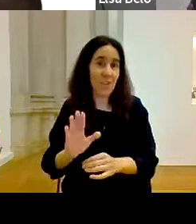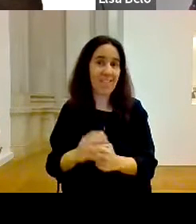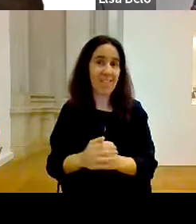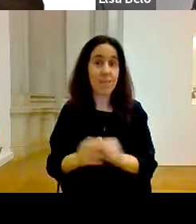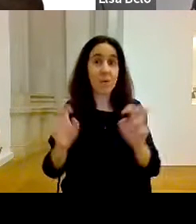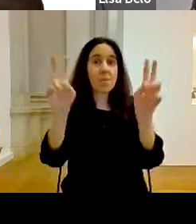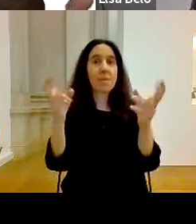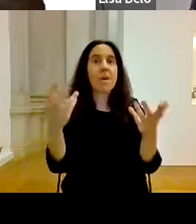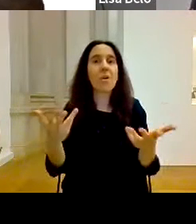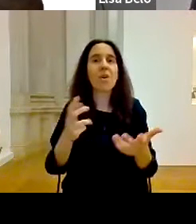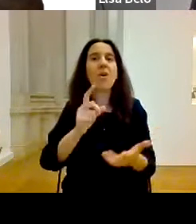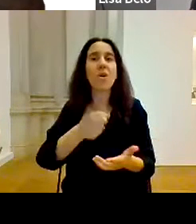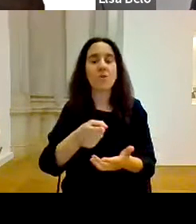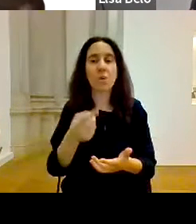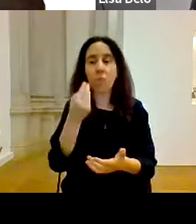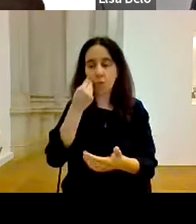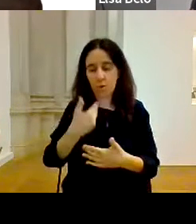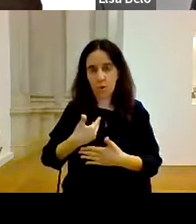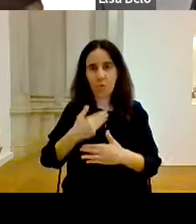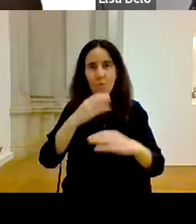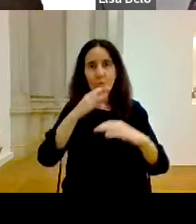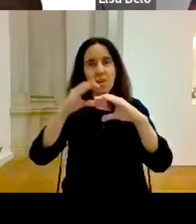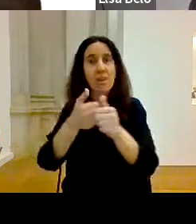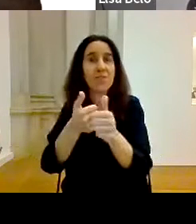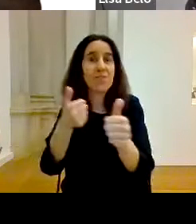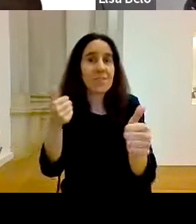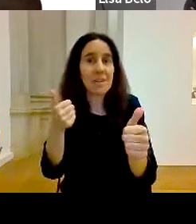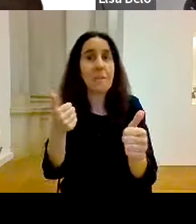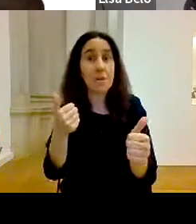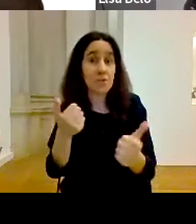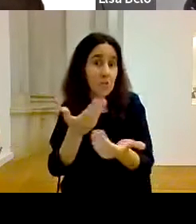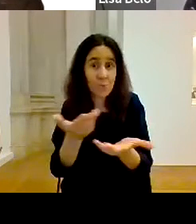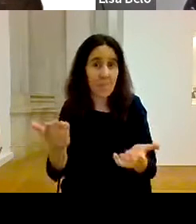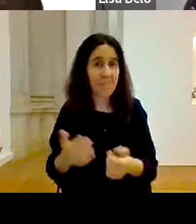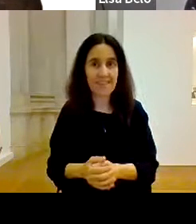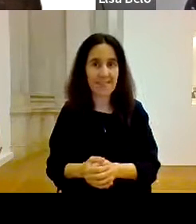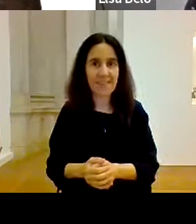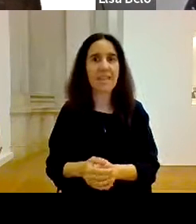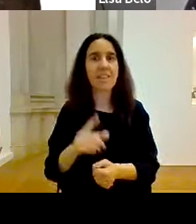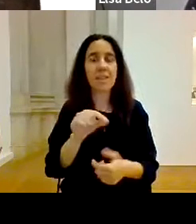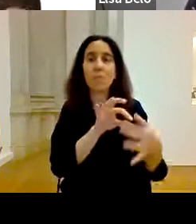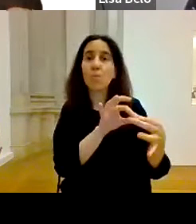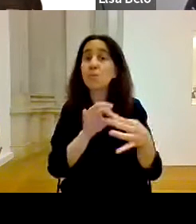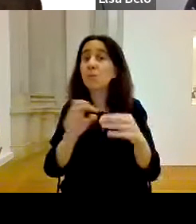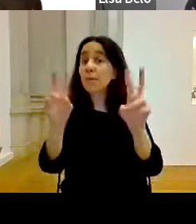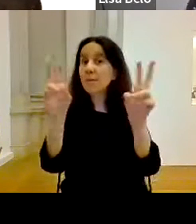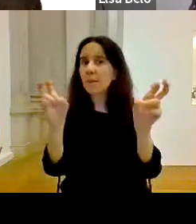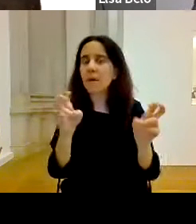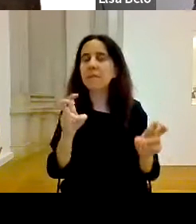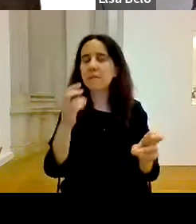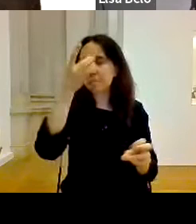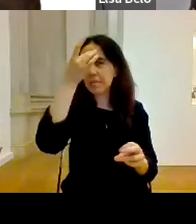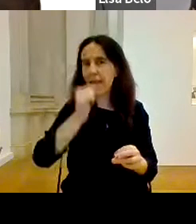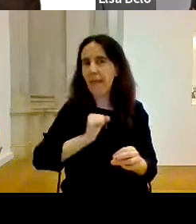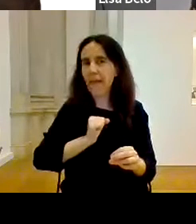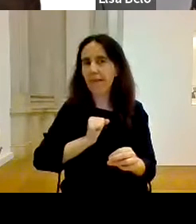tema agora é como é que eu comunico à distância, mas já o é. O tema da colaboração, e aqui sim, do meu ponto de vista,